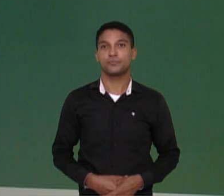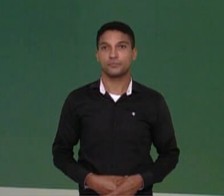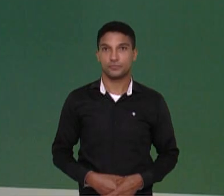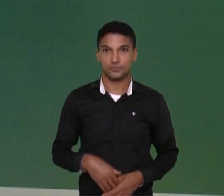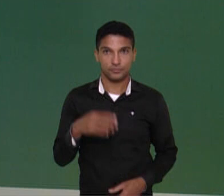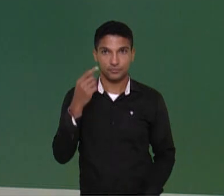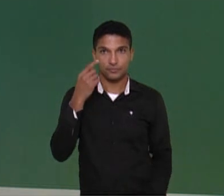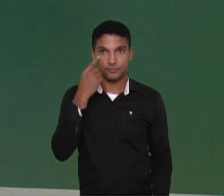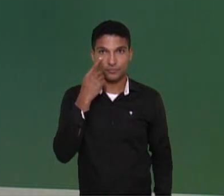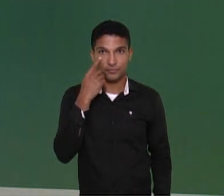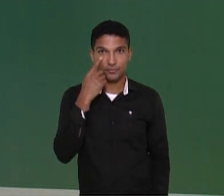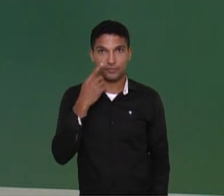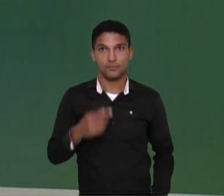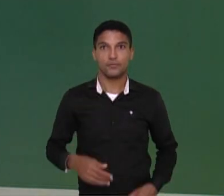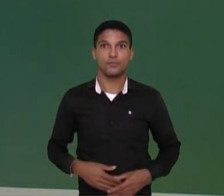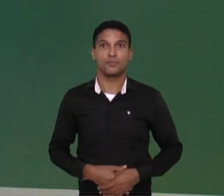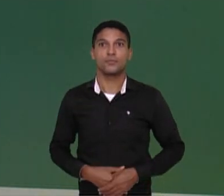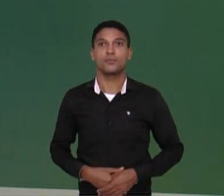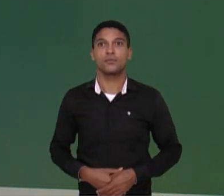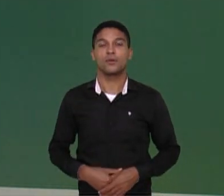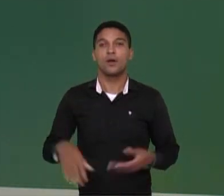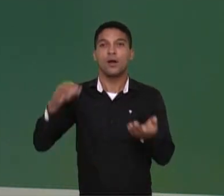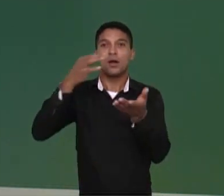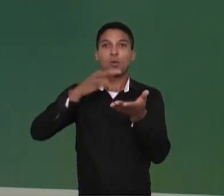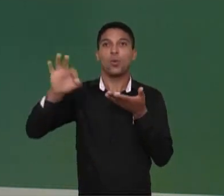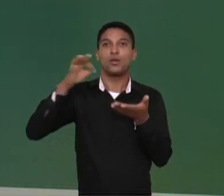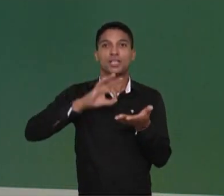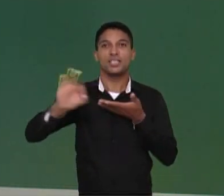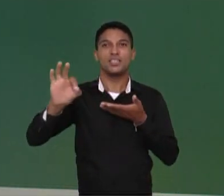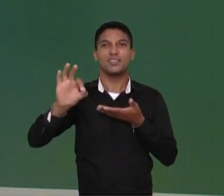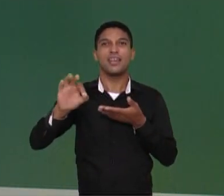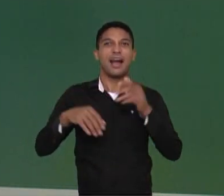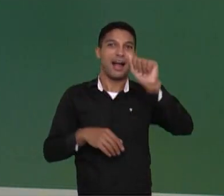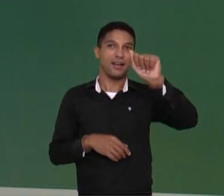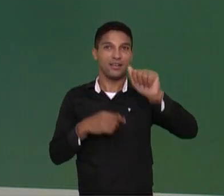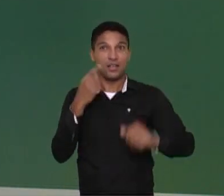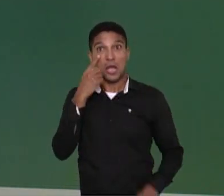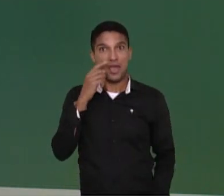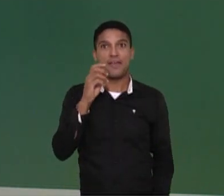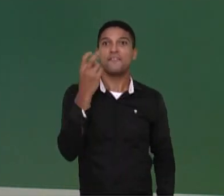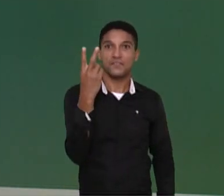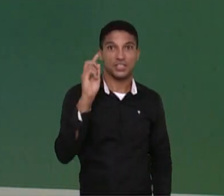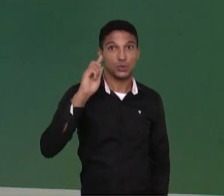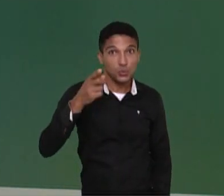Então aqui, gente, corrigindo só a leitura da letra A ali, R$